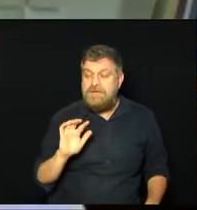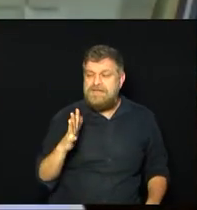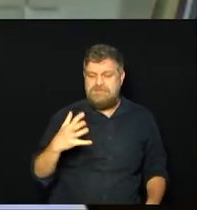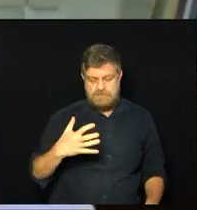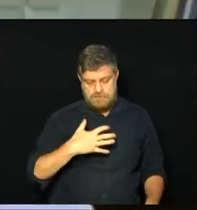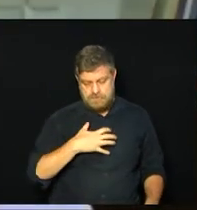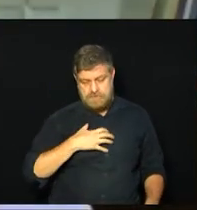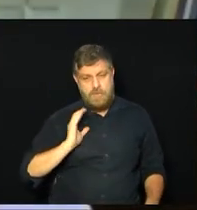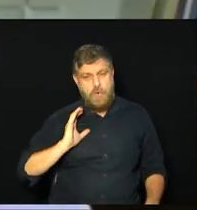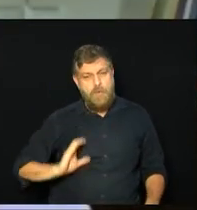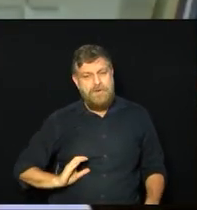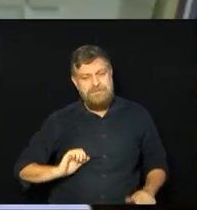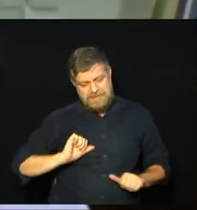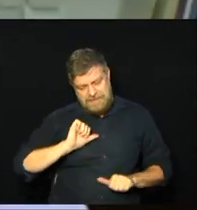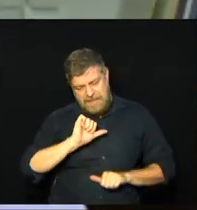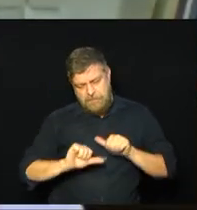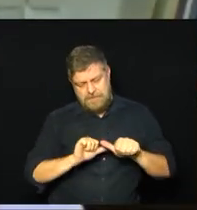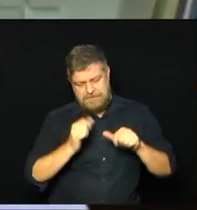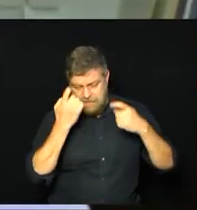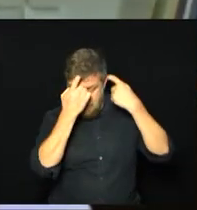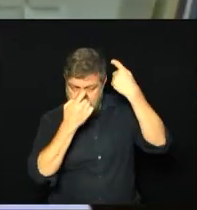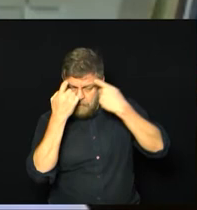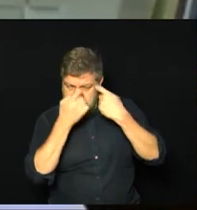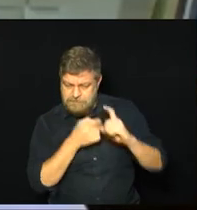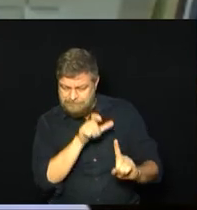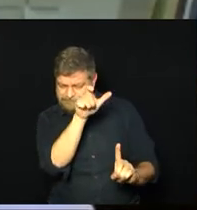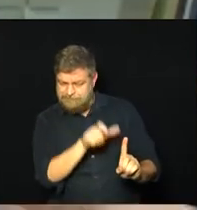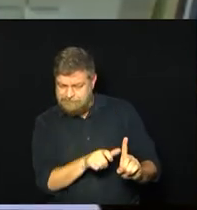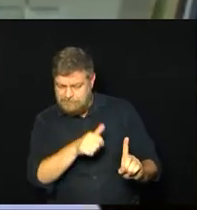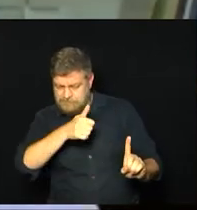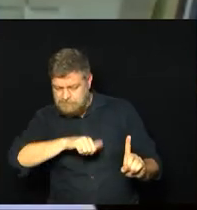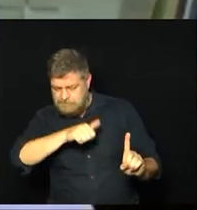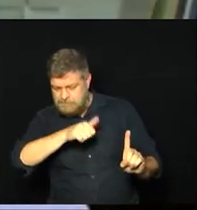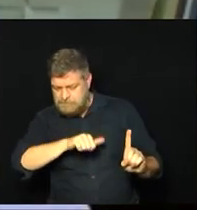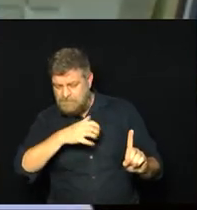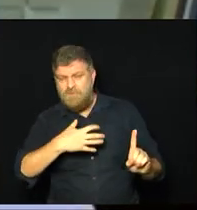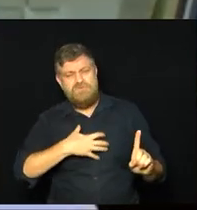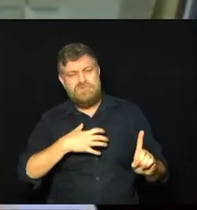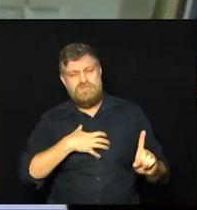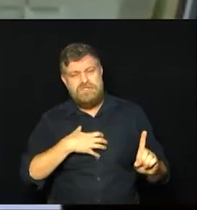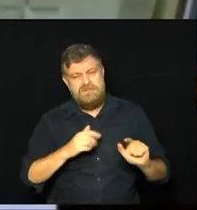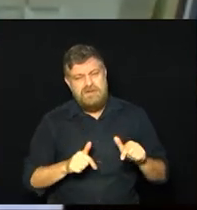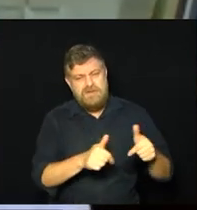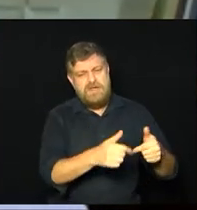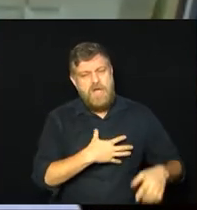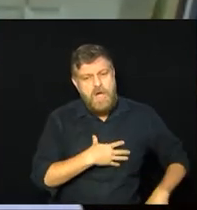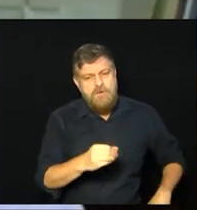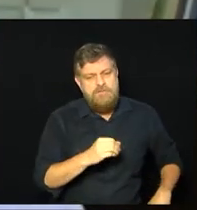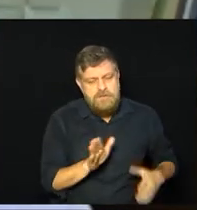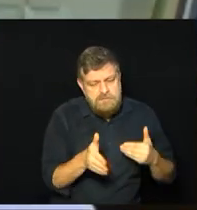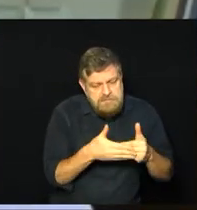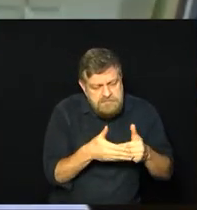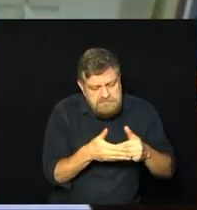mudança mais preocupante no comportamento, na atitude, se aquele filho está muito